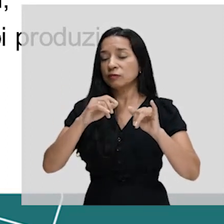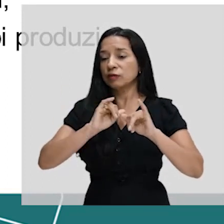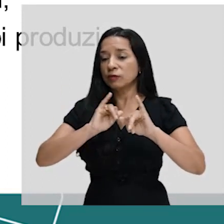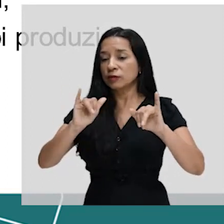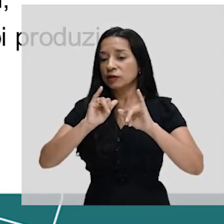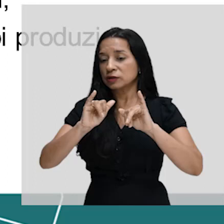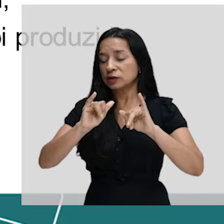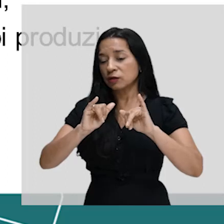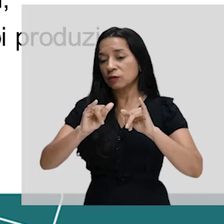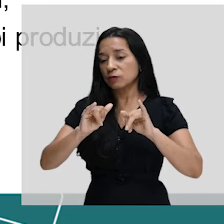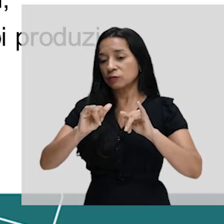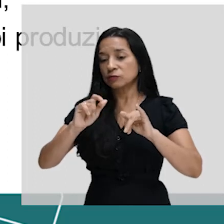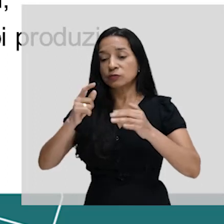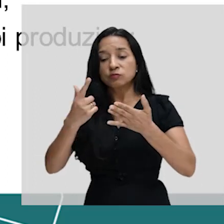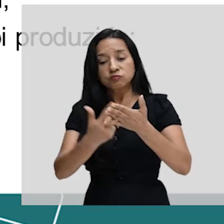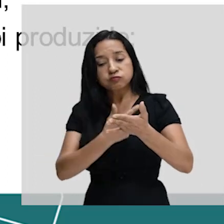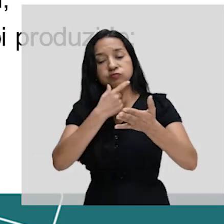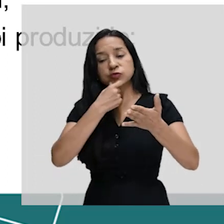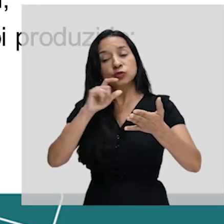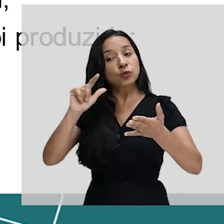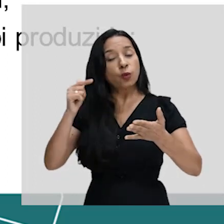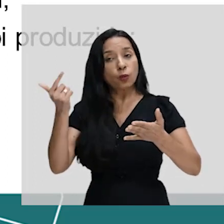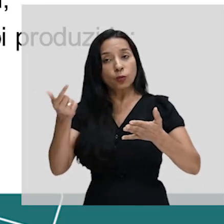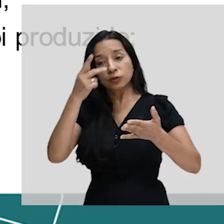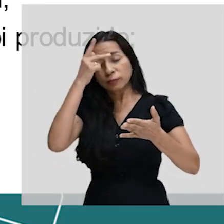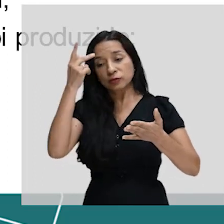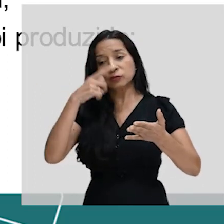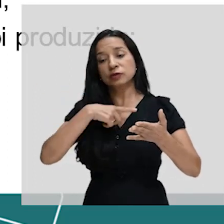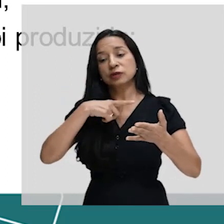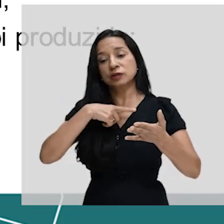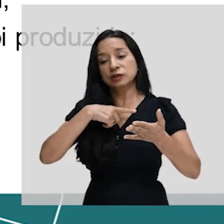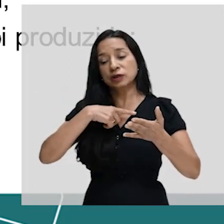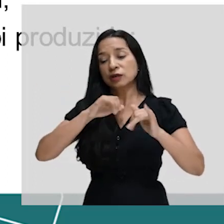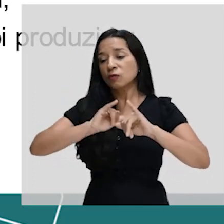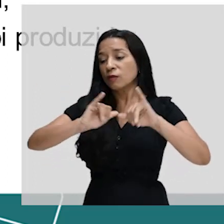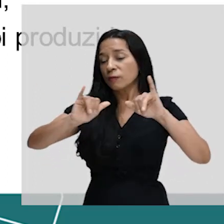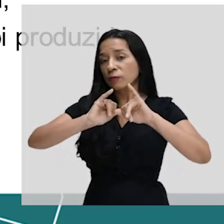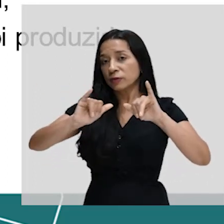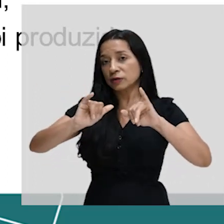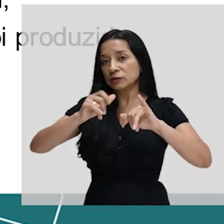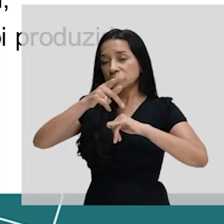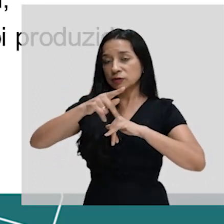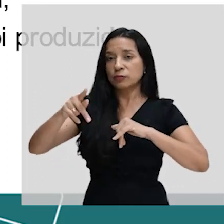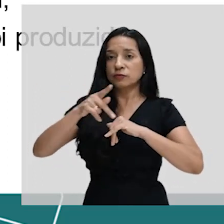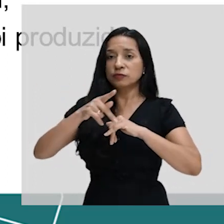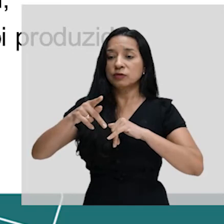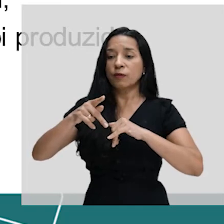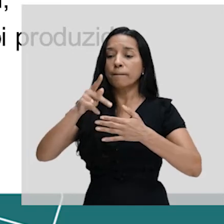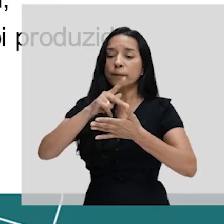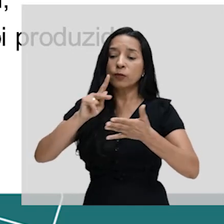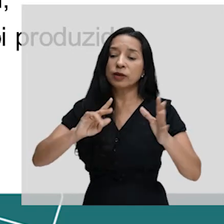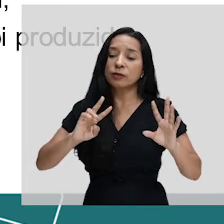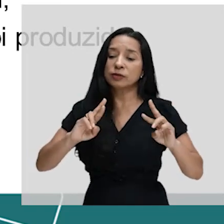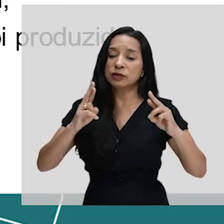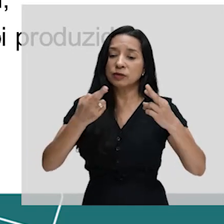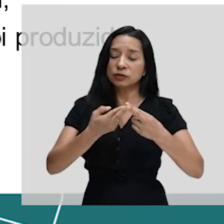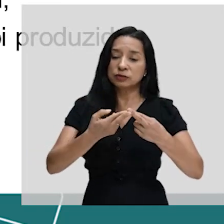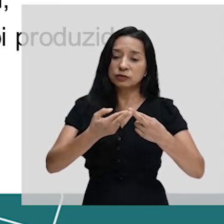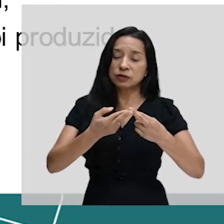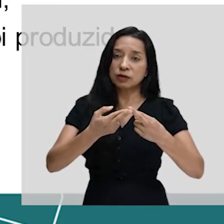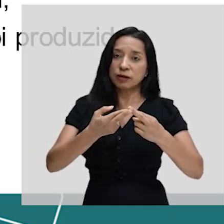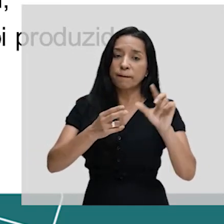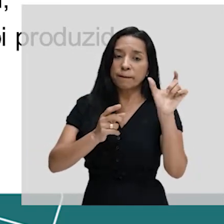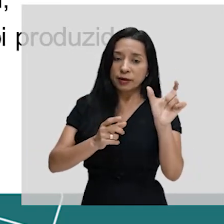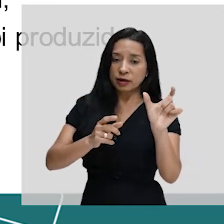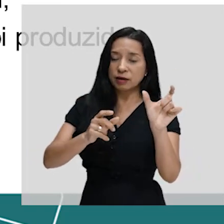numa obra de uma outra pessoa e tenho uma publicação minha, tá, poemas reunidos, né, a palavra é arte.